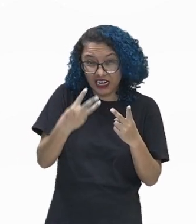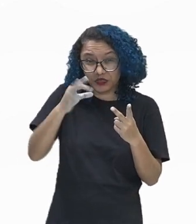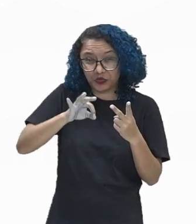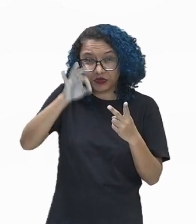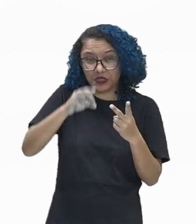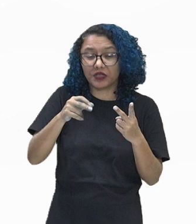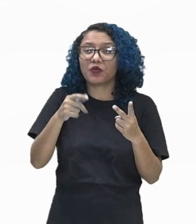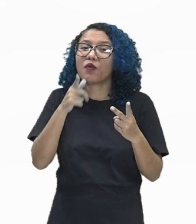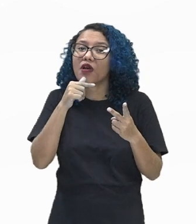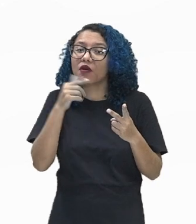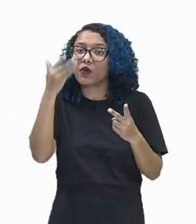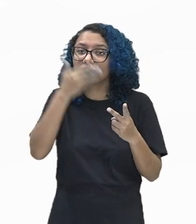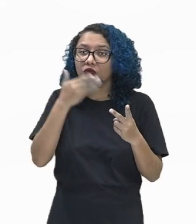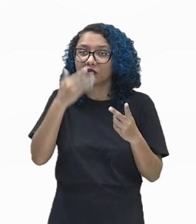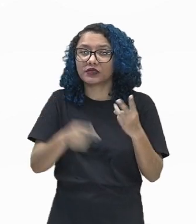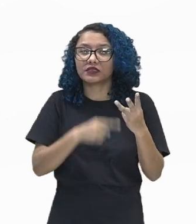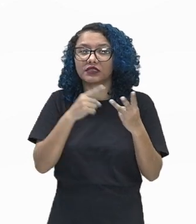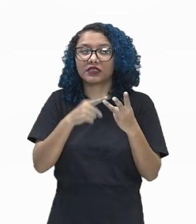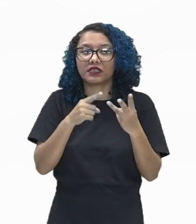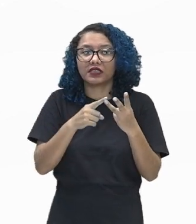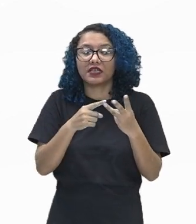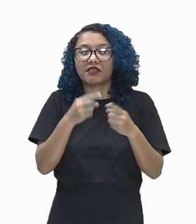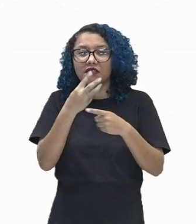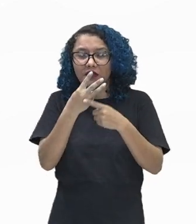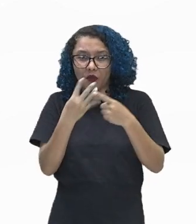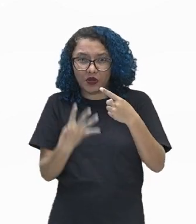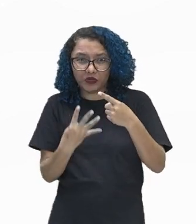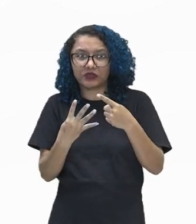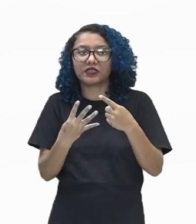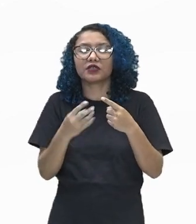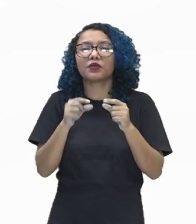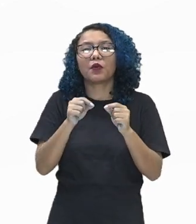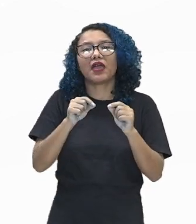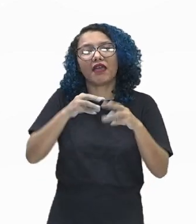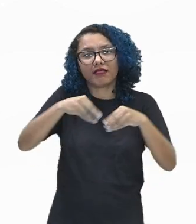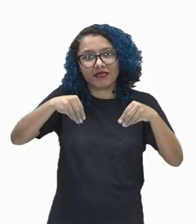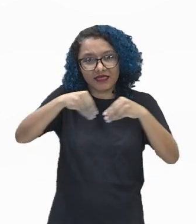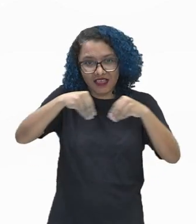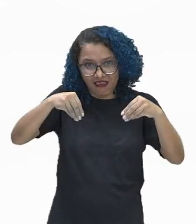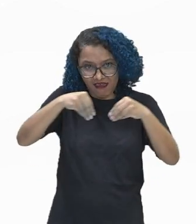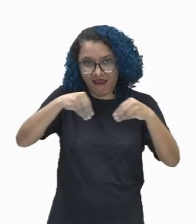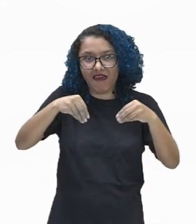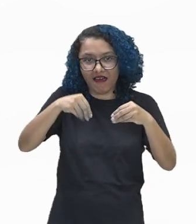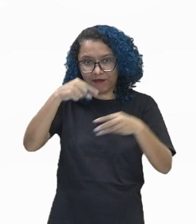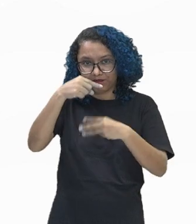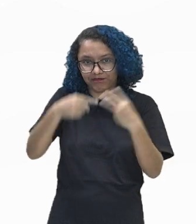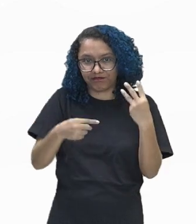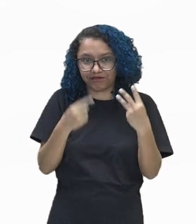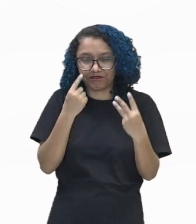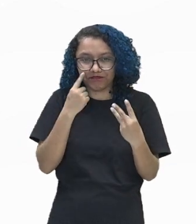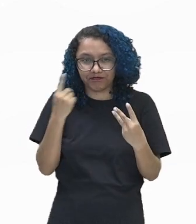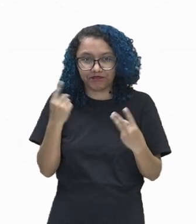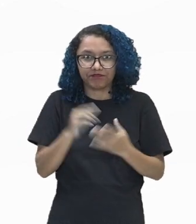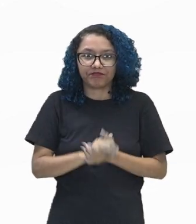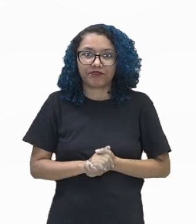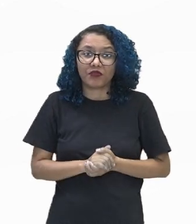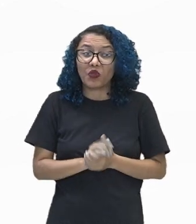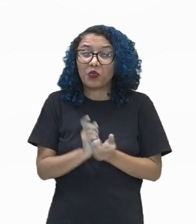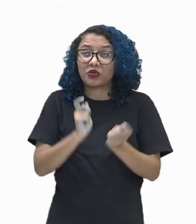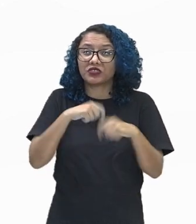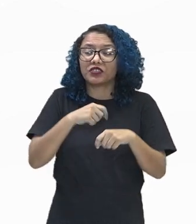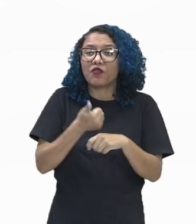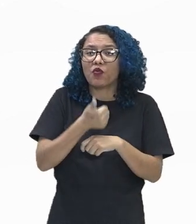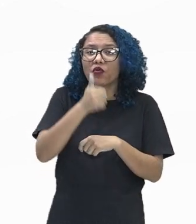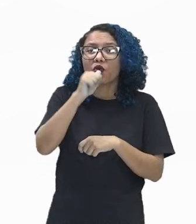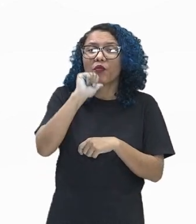nosso planeta, principalmente ali na água. Quando a gente fala de água doce, é o que a gente pode beber. A água do mar a gente